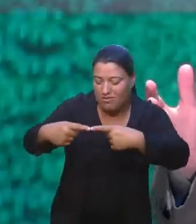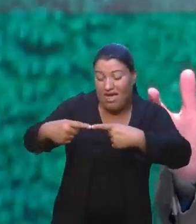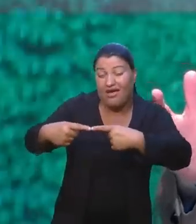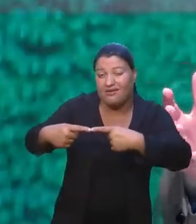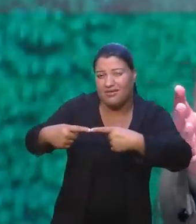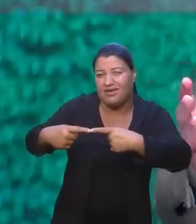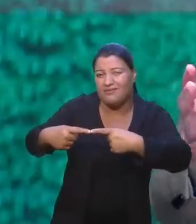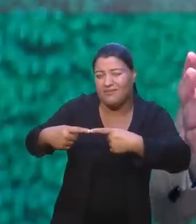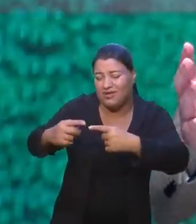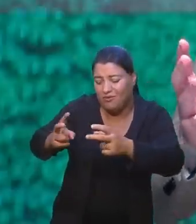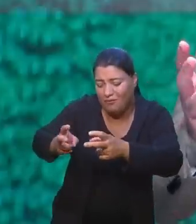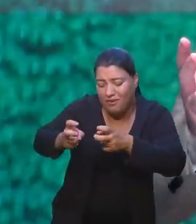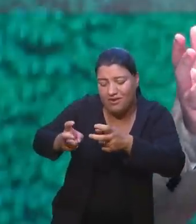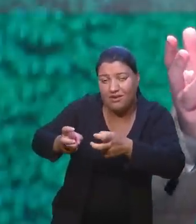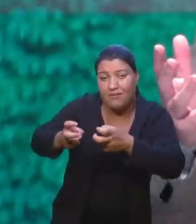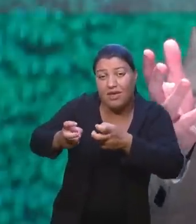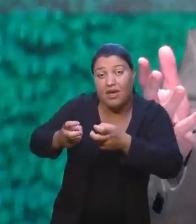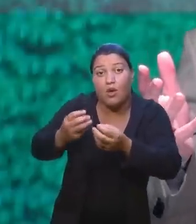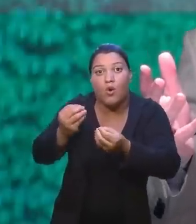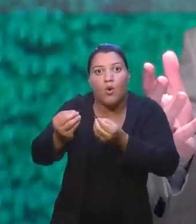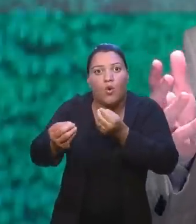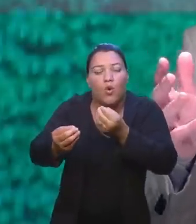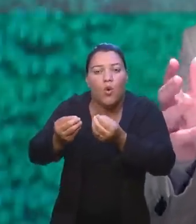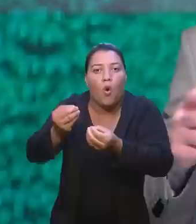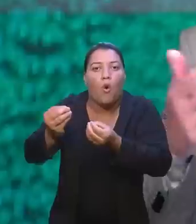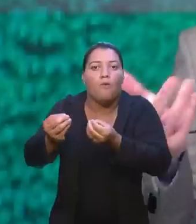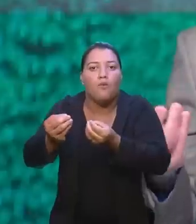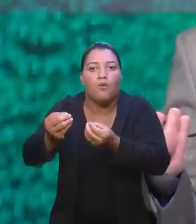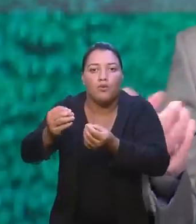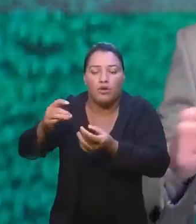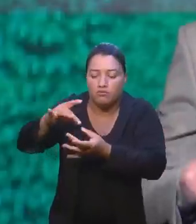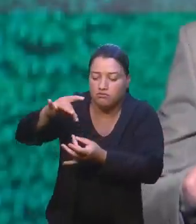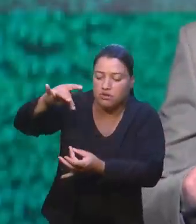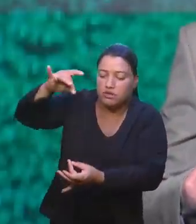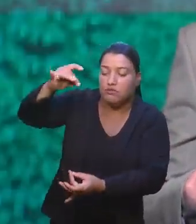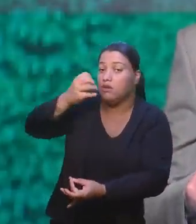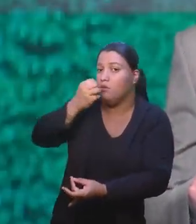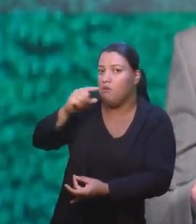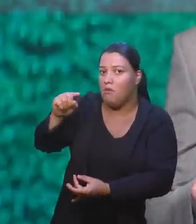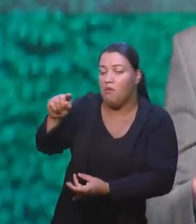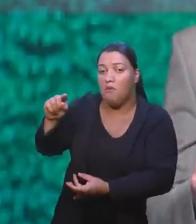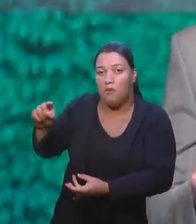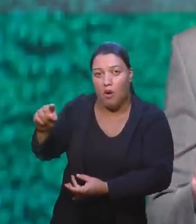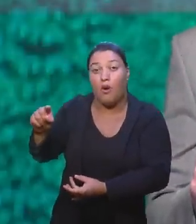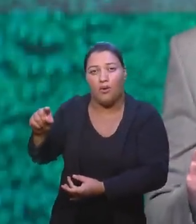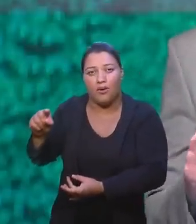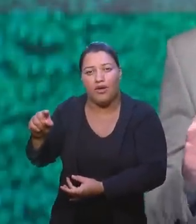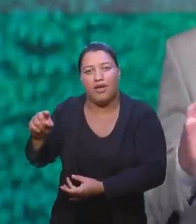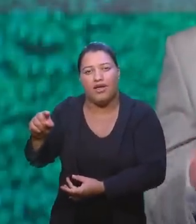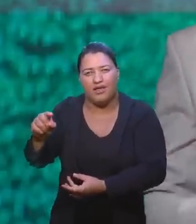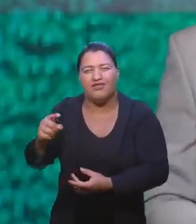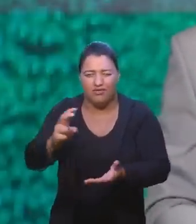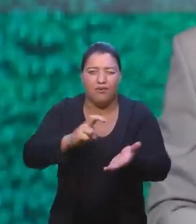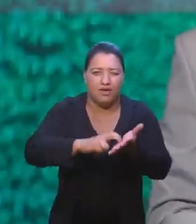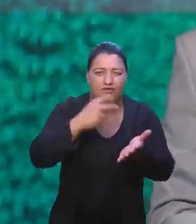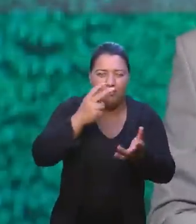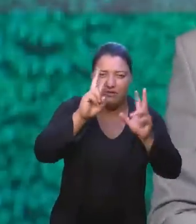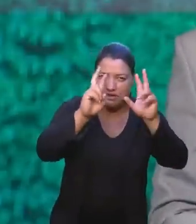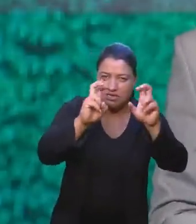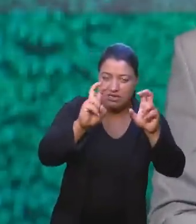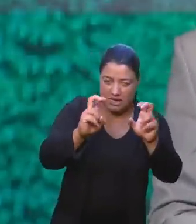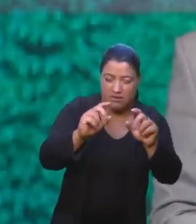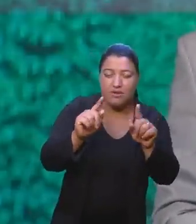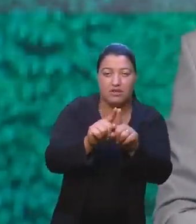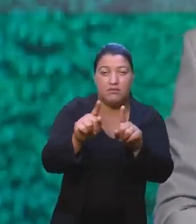gente possa perceber como que os bons espíritos, que trabalham, conforme citamos da manhã, nesse concílio ecumênico no